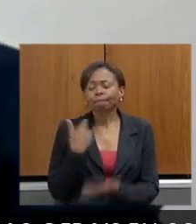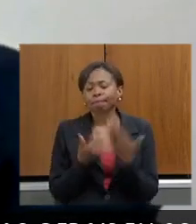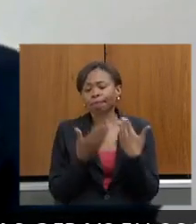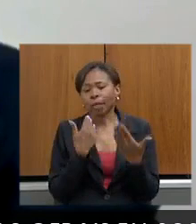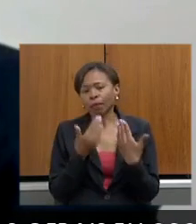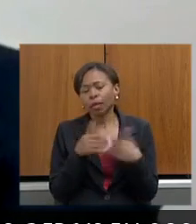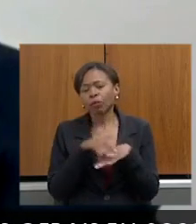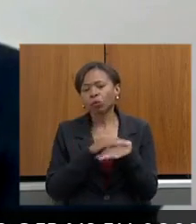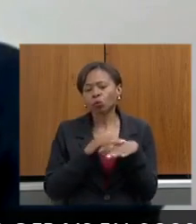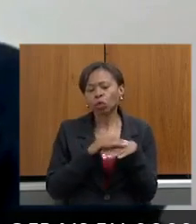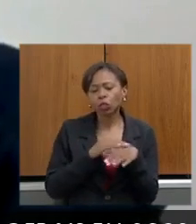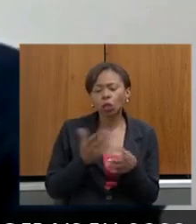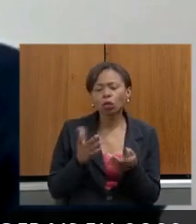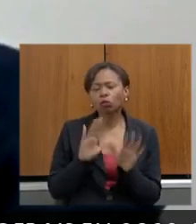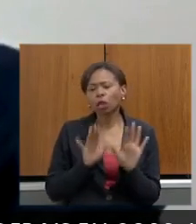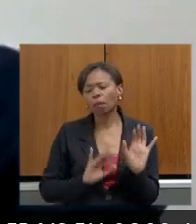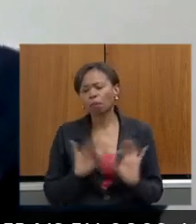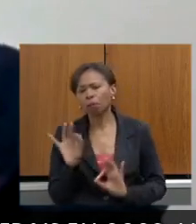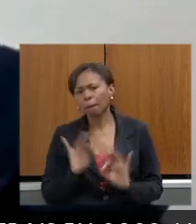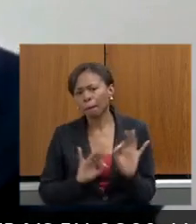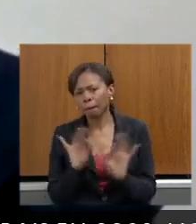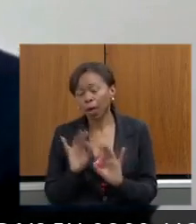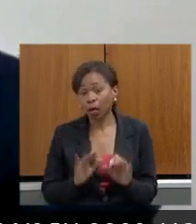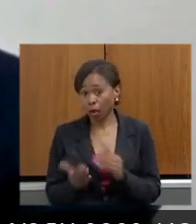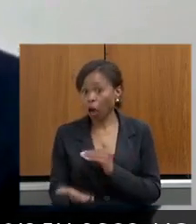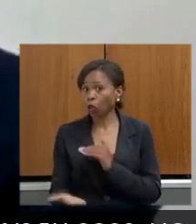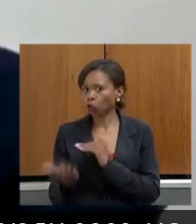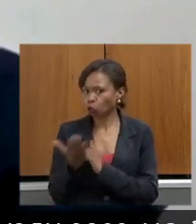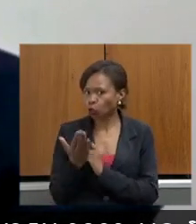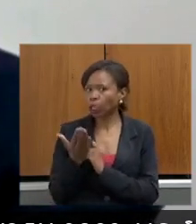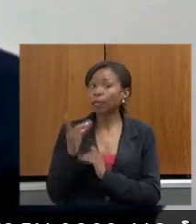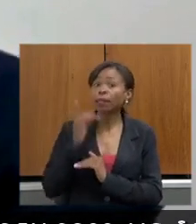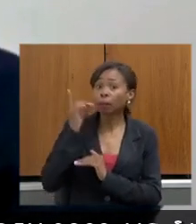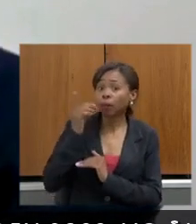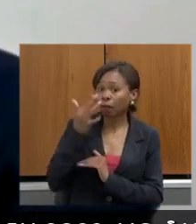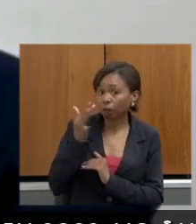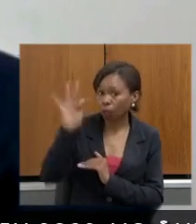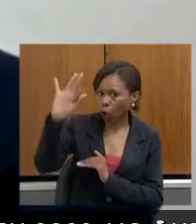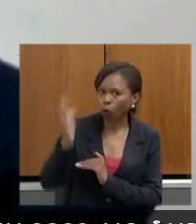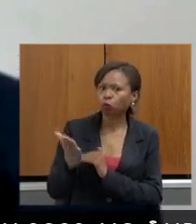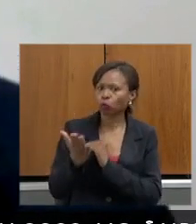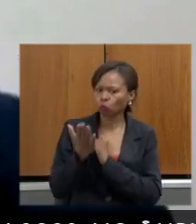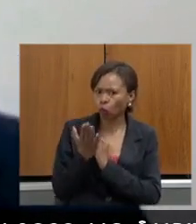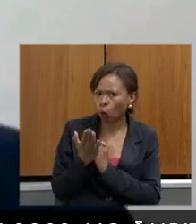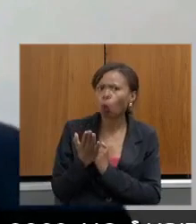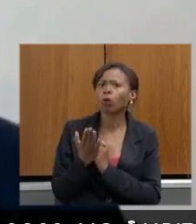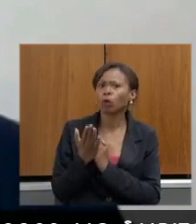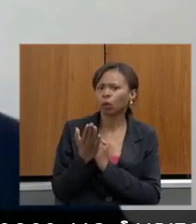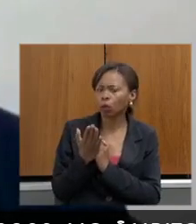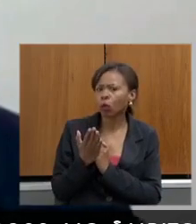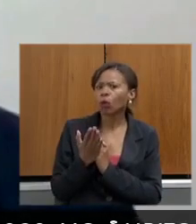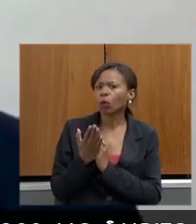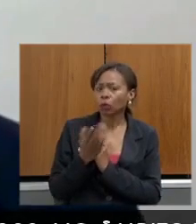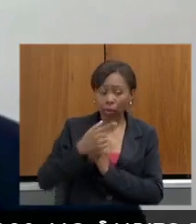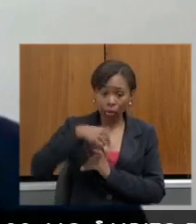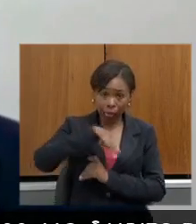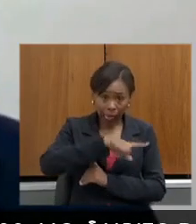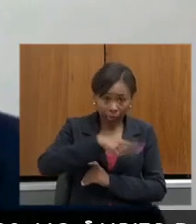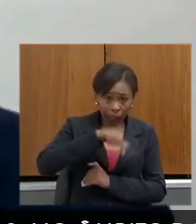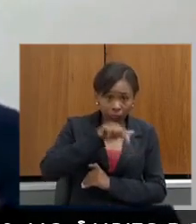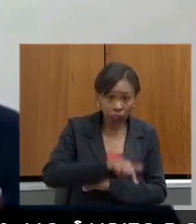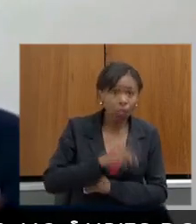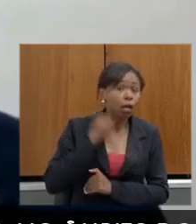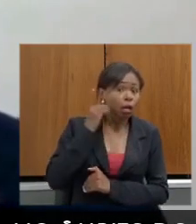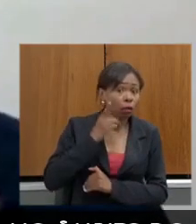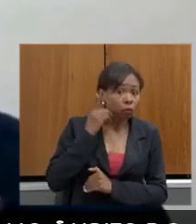a manobra ouvir ajuda dos deputados federais foram convencidos pelos colegas que